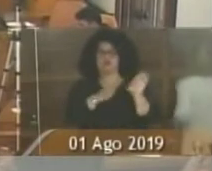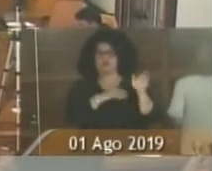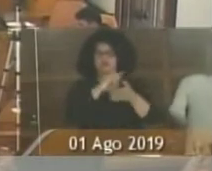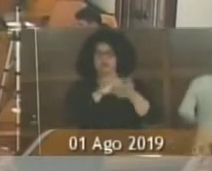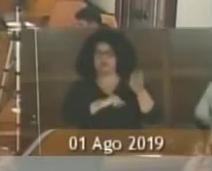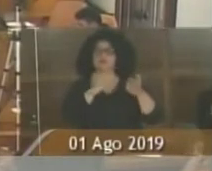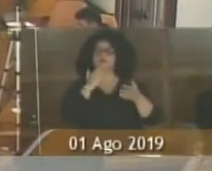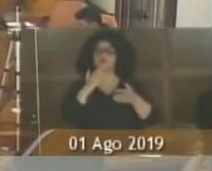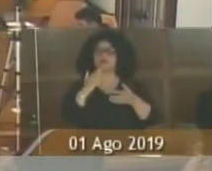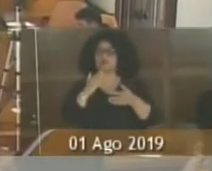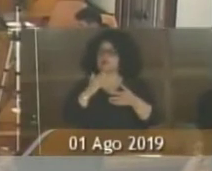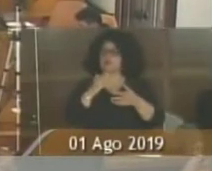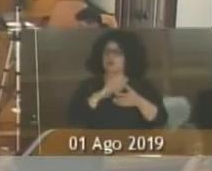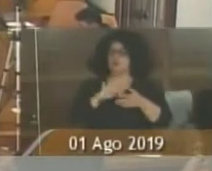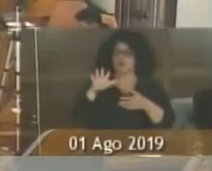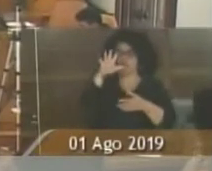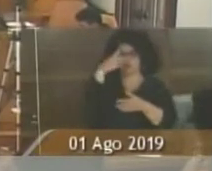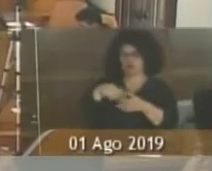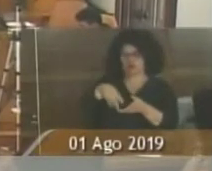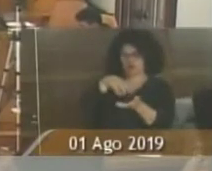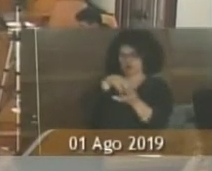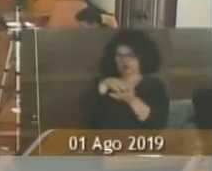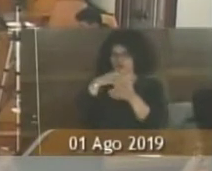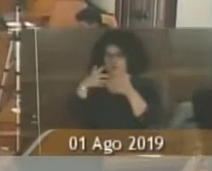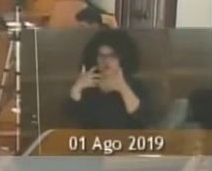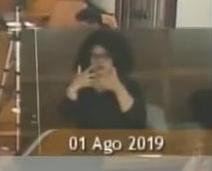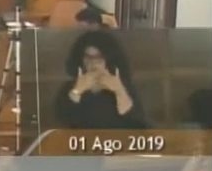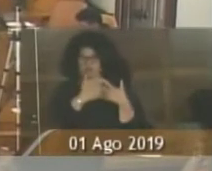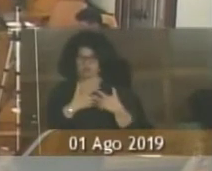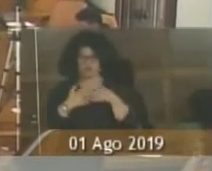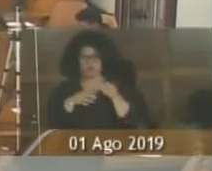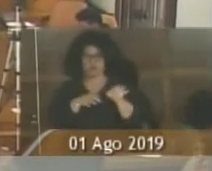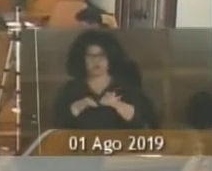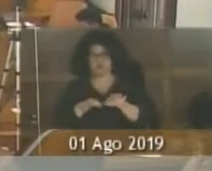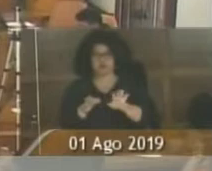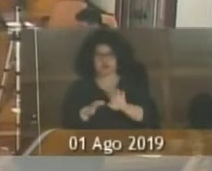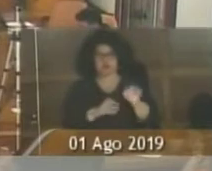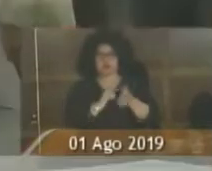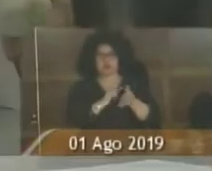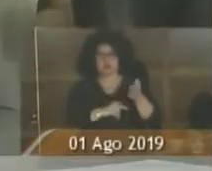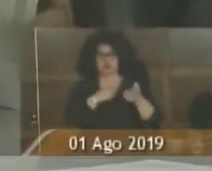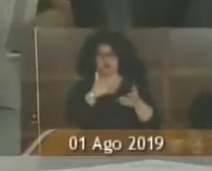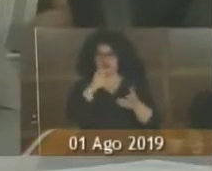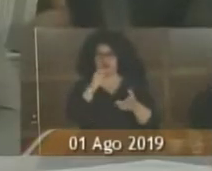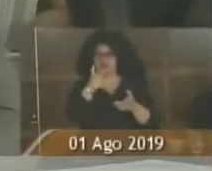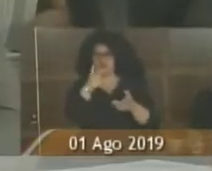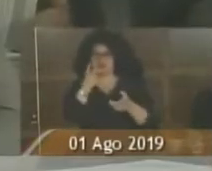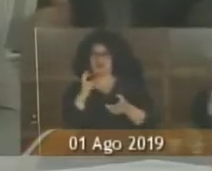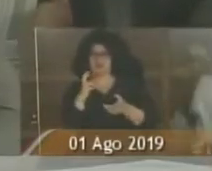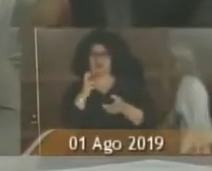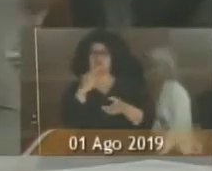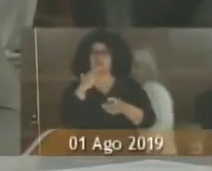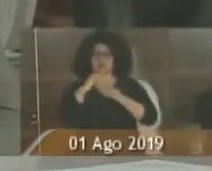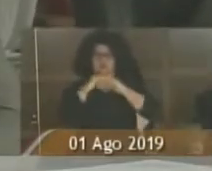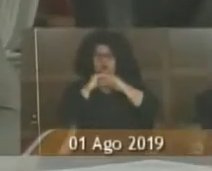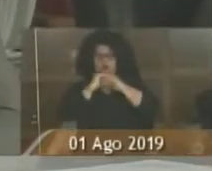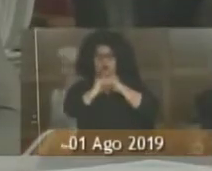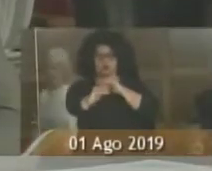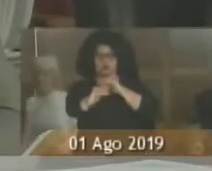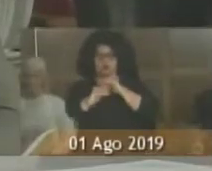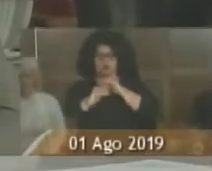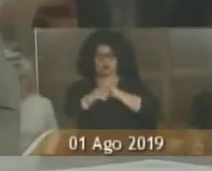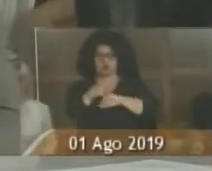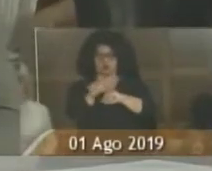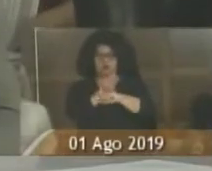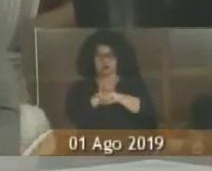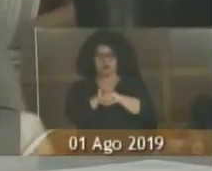da rua Santo Antônio, bairro Morro Santo Antônio. Indicação 2025, indicando ao prefeito nivelamento e a pavimentação asfáltica da travessa sem nome, localizada na